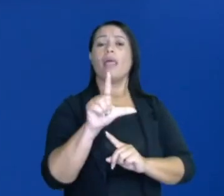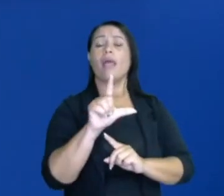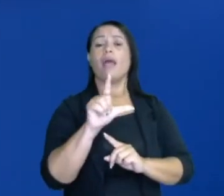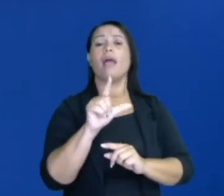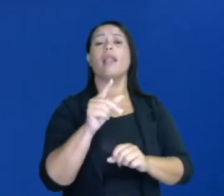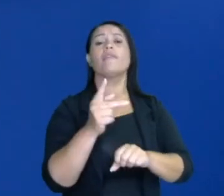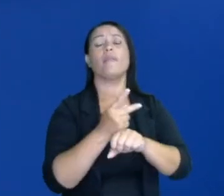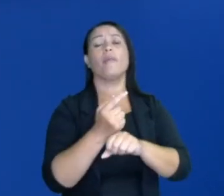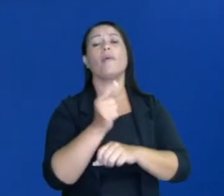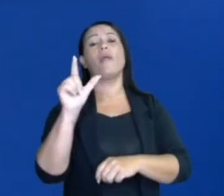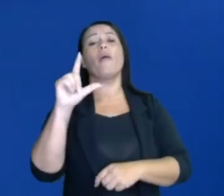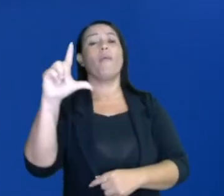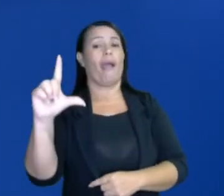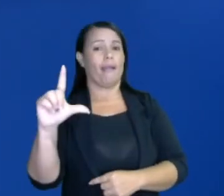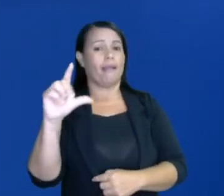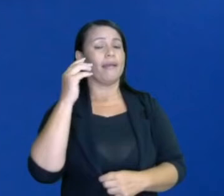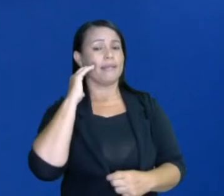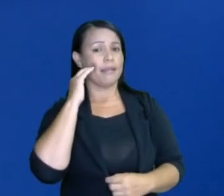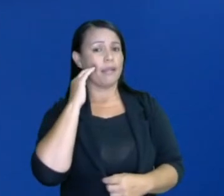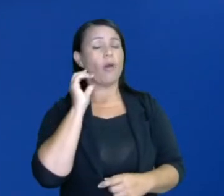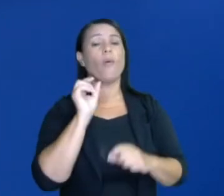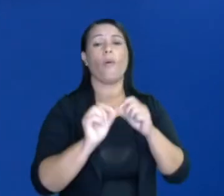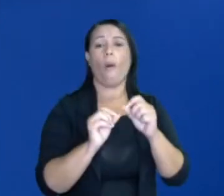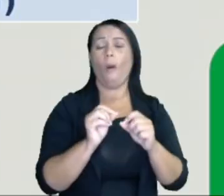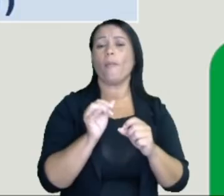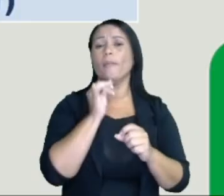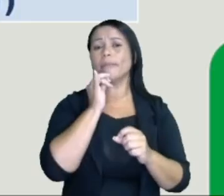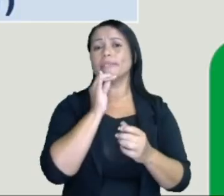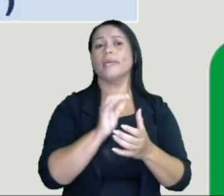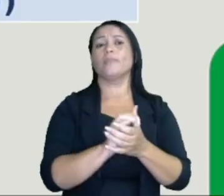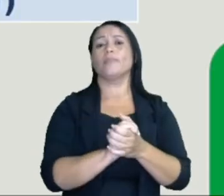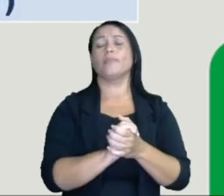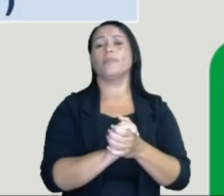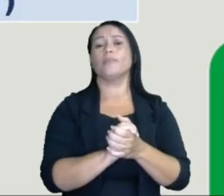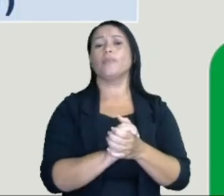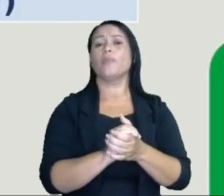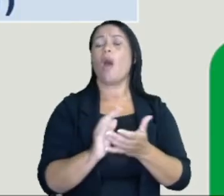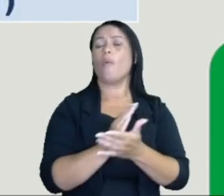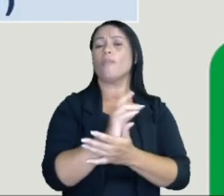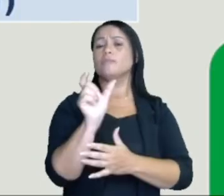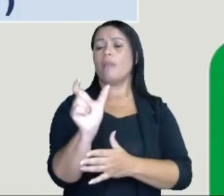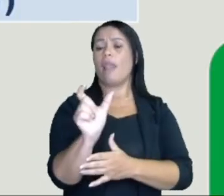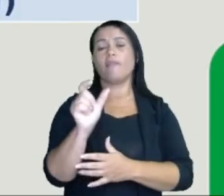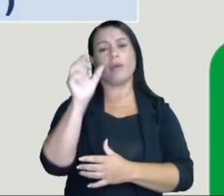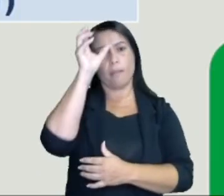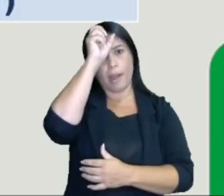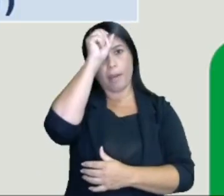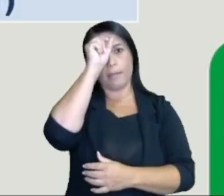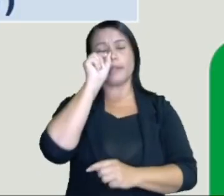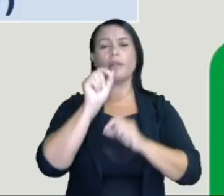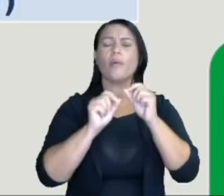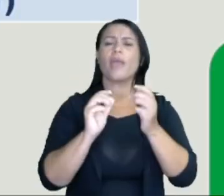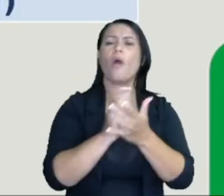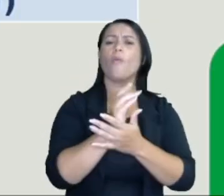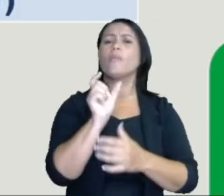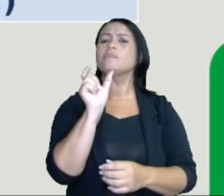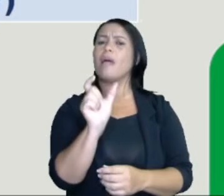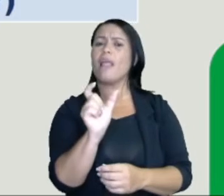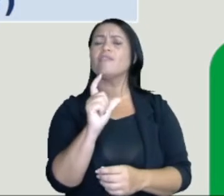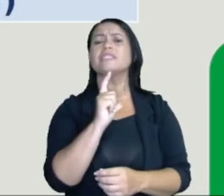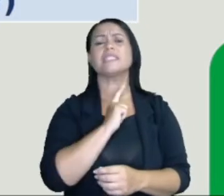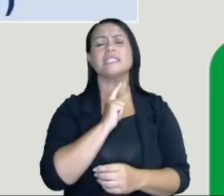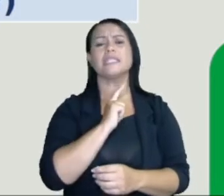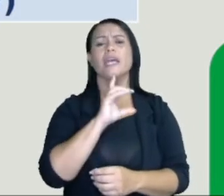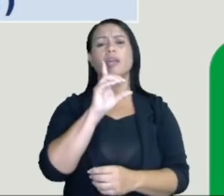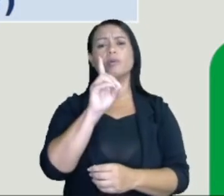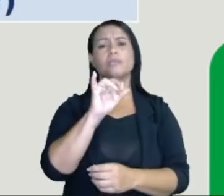que tem o L. Tá? E aí eu trouxe algumas palavras, né, para a gente aprender. Algumas palavras que têm